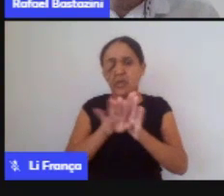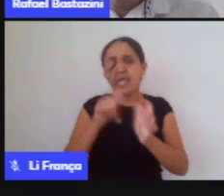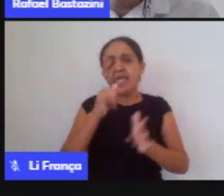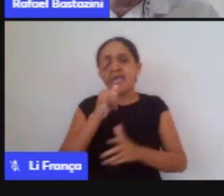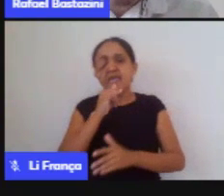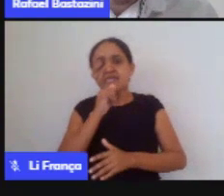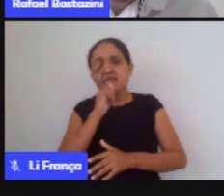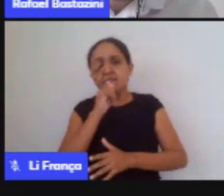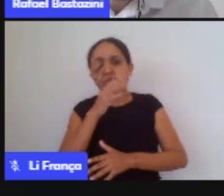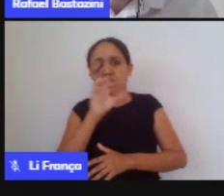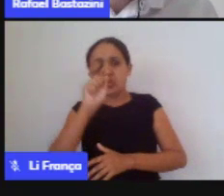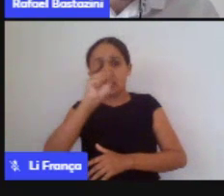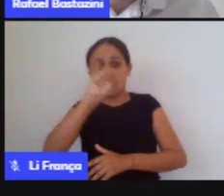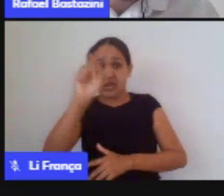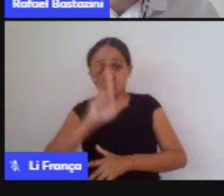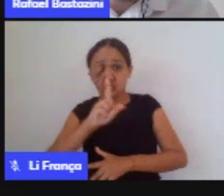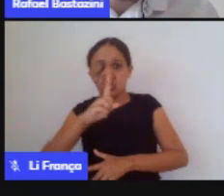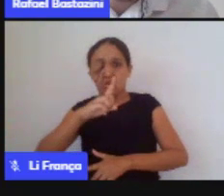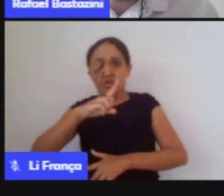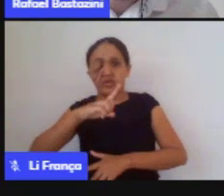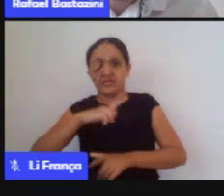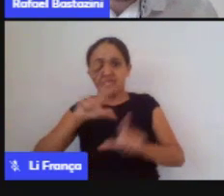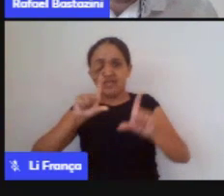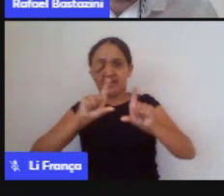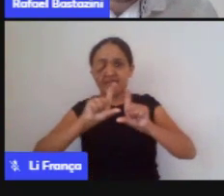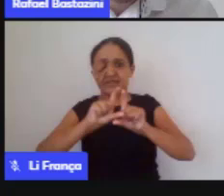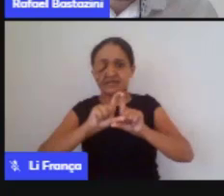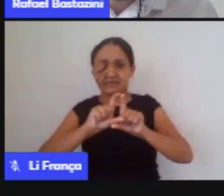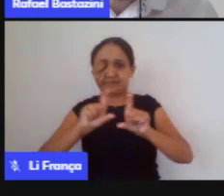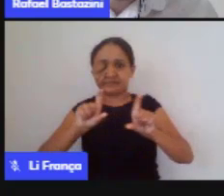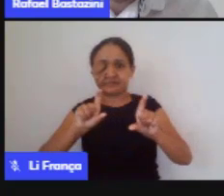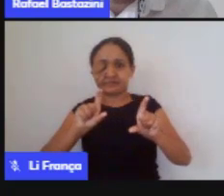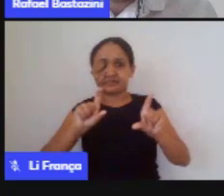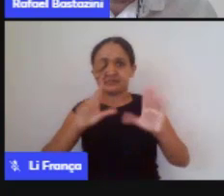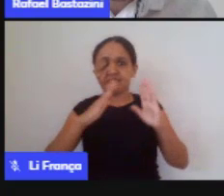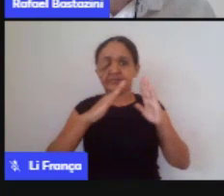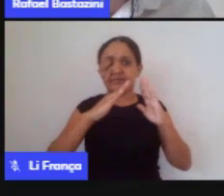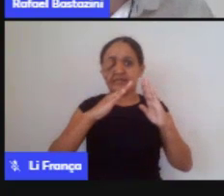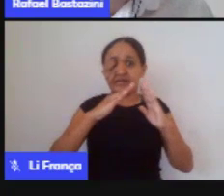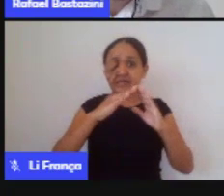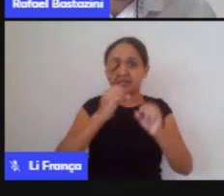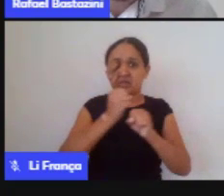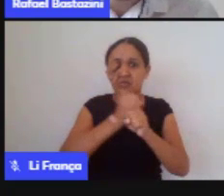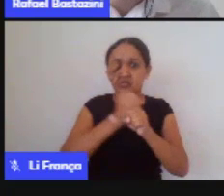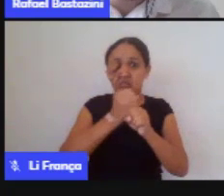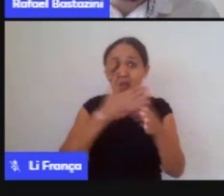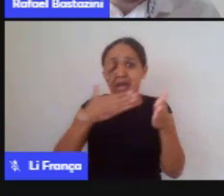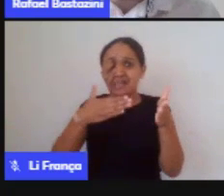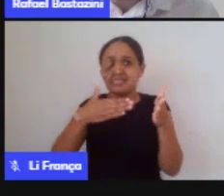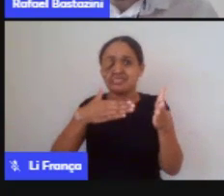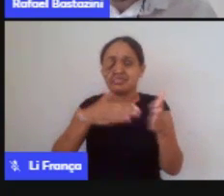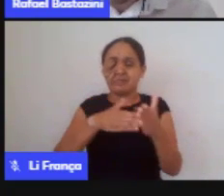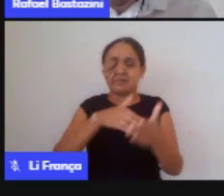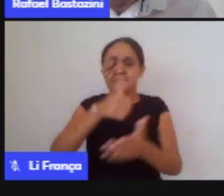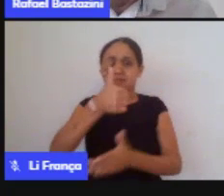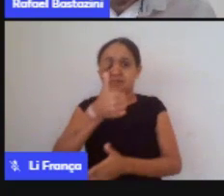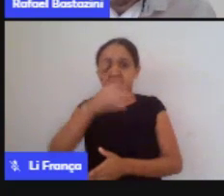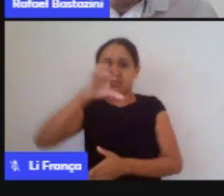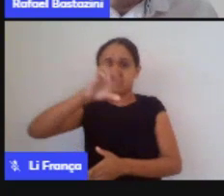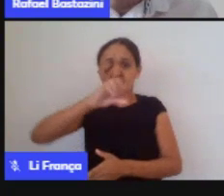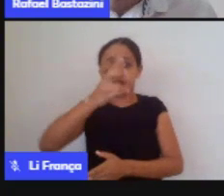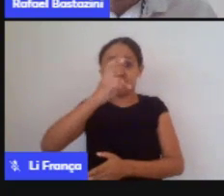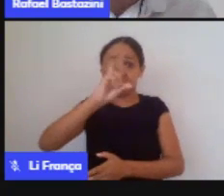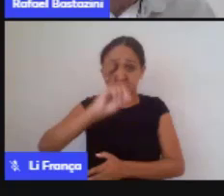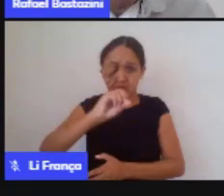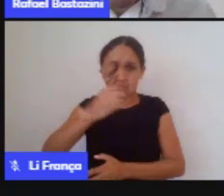em azulzinho, os loteamentos que foram construídos até 1950. Então, percebam que o